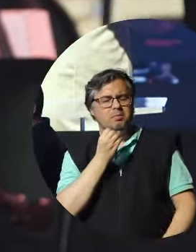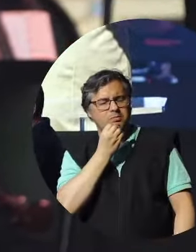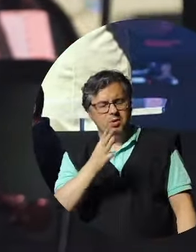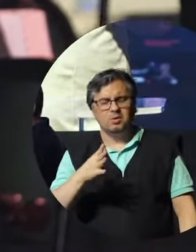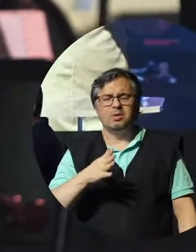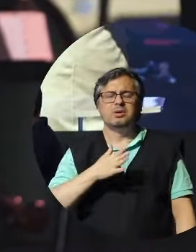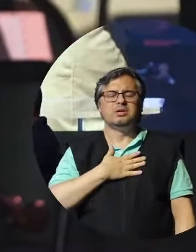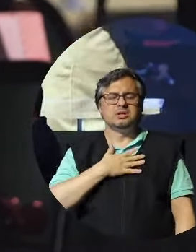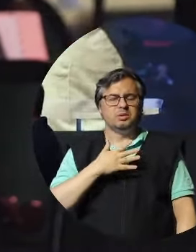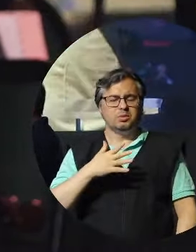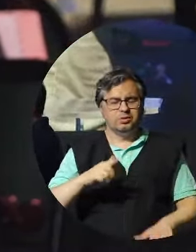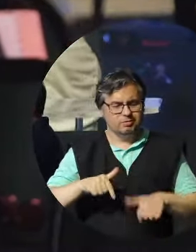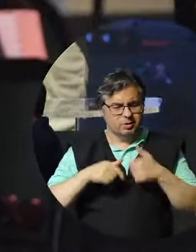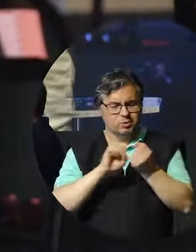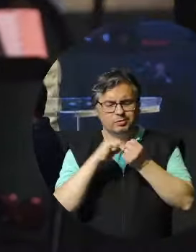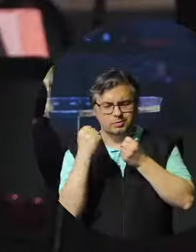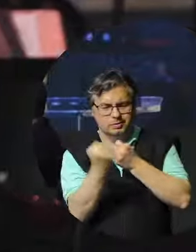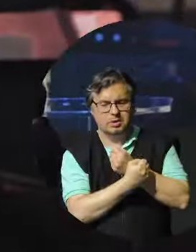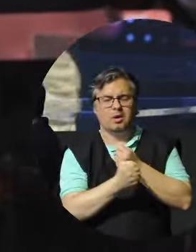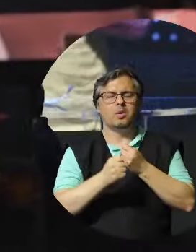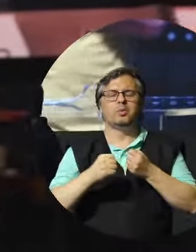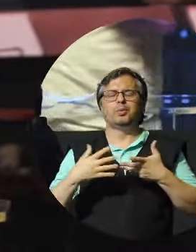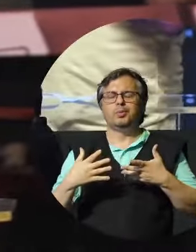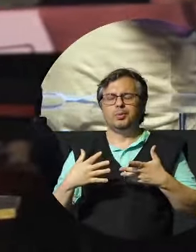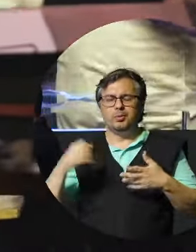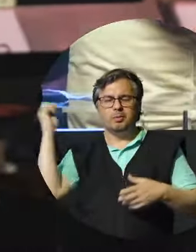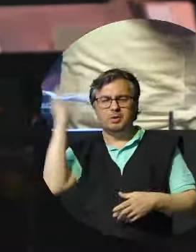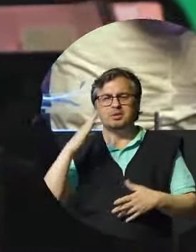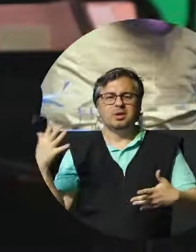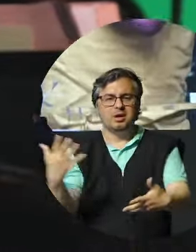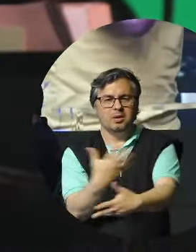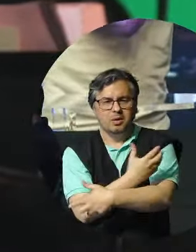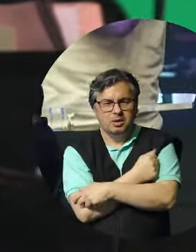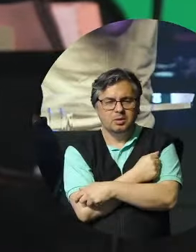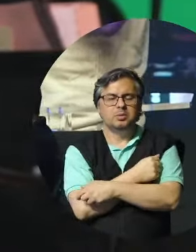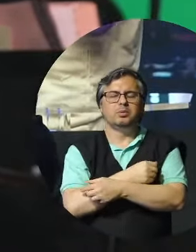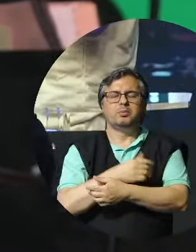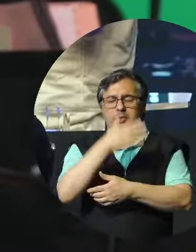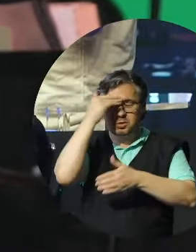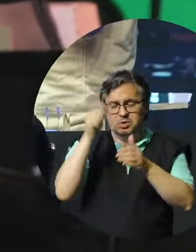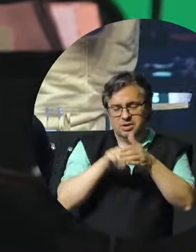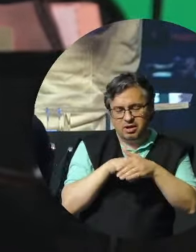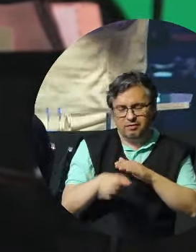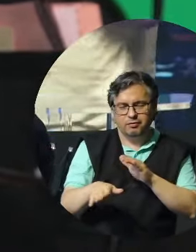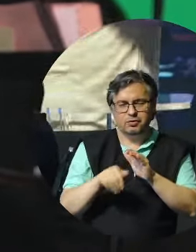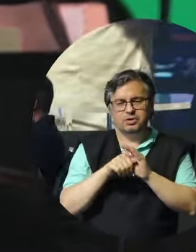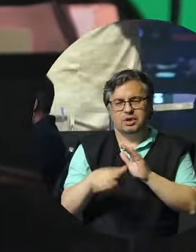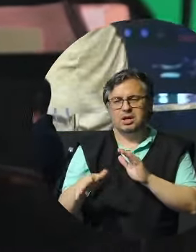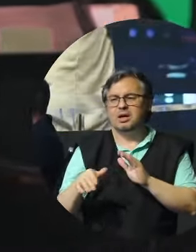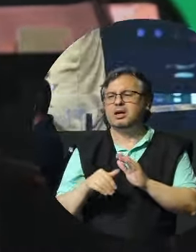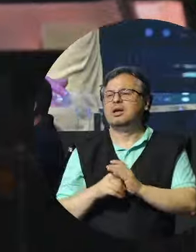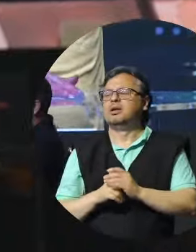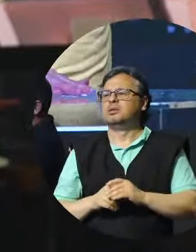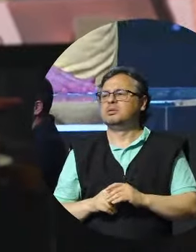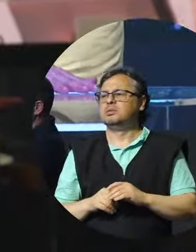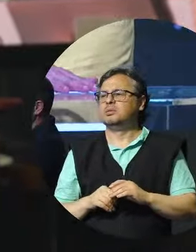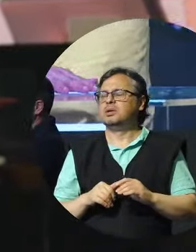social. Os Batistas têm acolhido refugiados. Eu queria convidar aqui a missionária Fabíola Molulo, a nossa